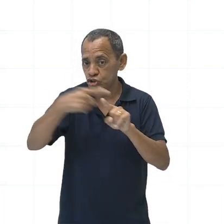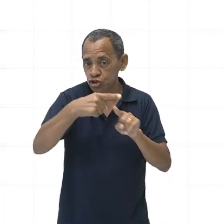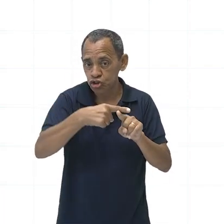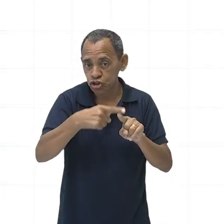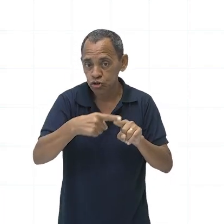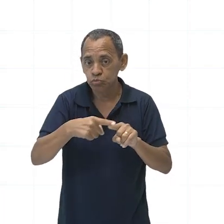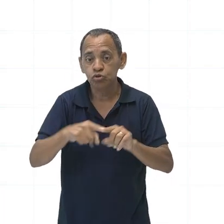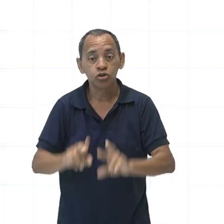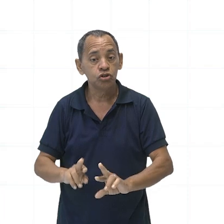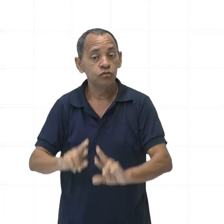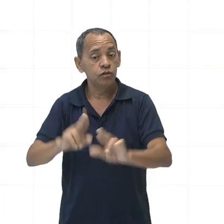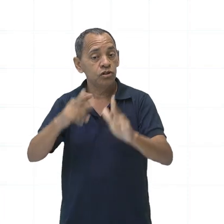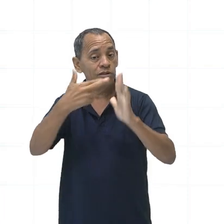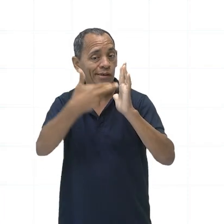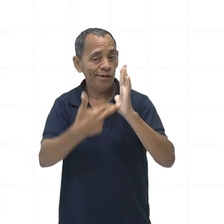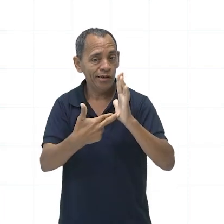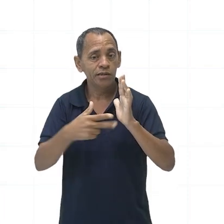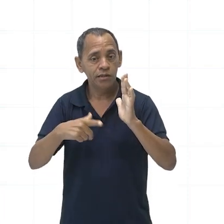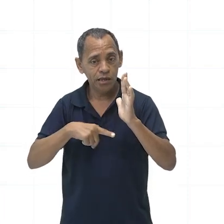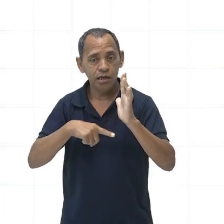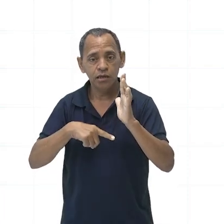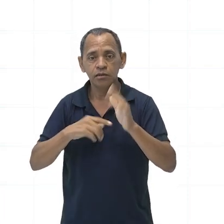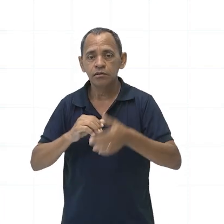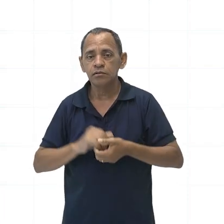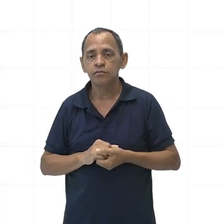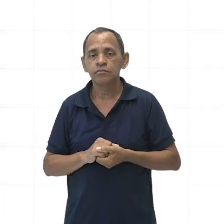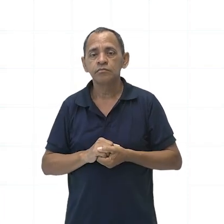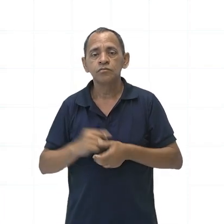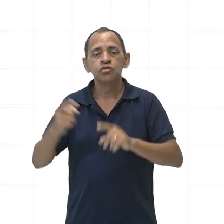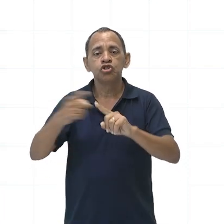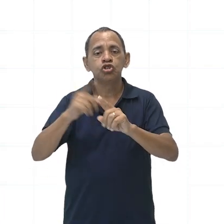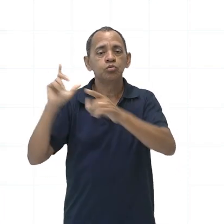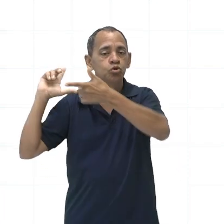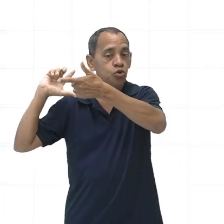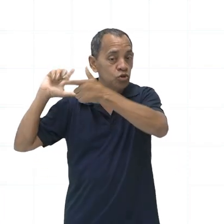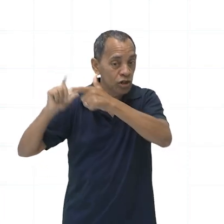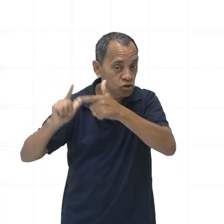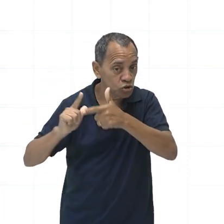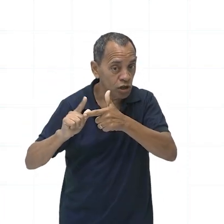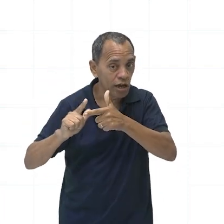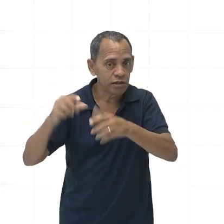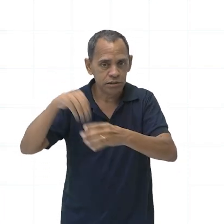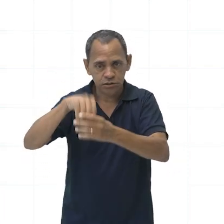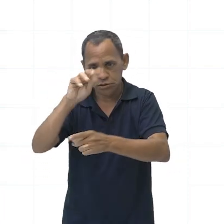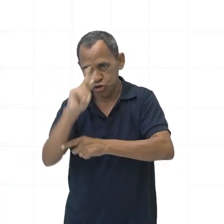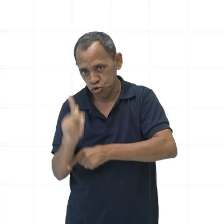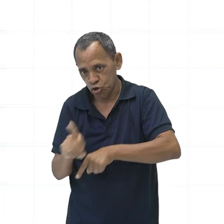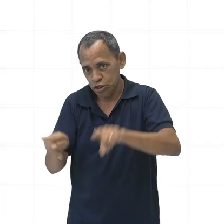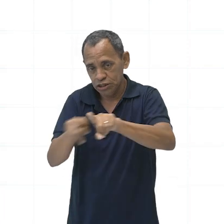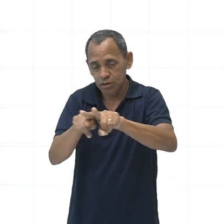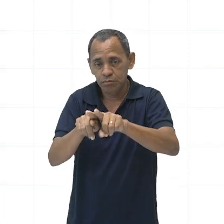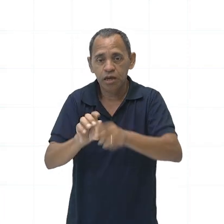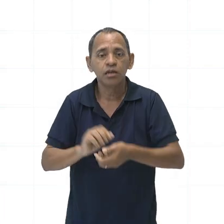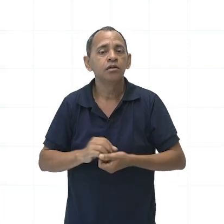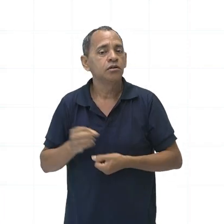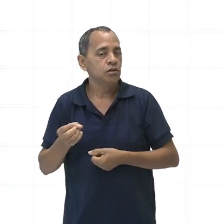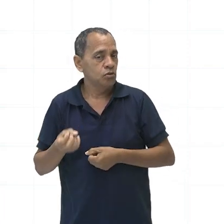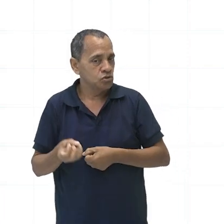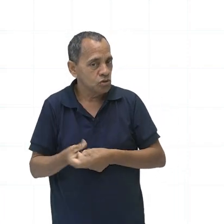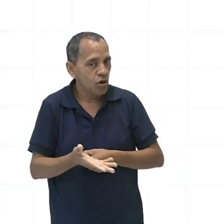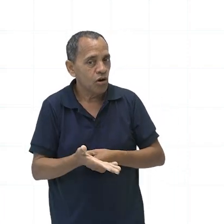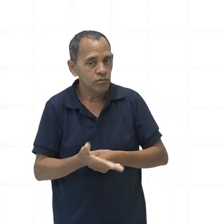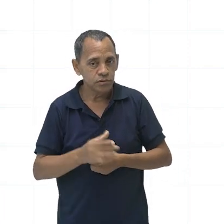com diferentes regras, tanto nos estilos tradicionais históricos, quanto nos estilos